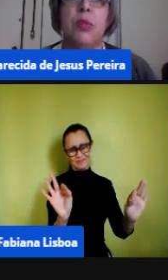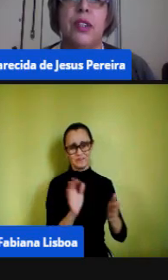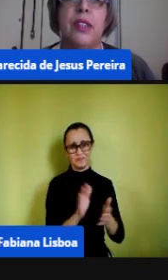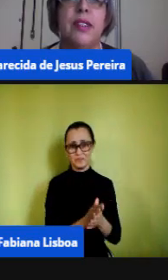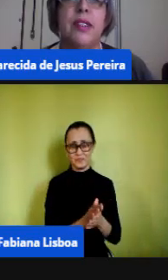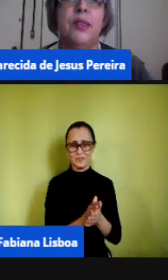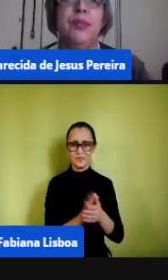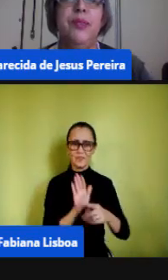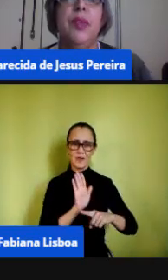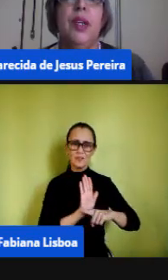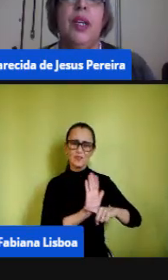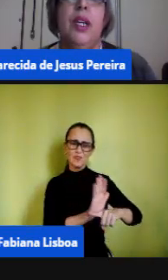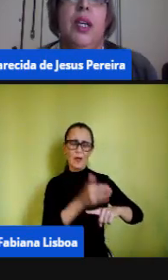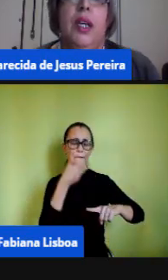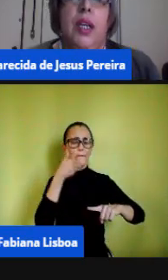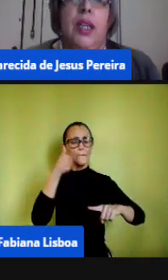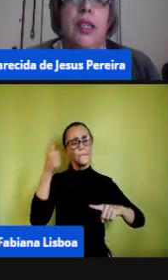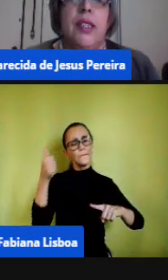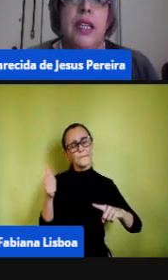as bordas.